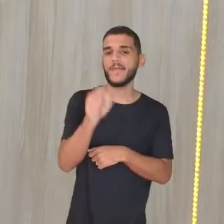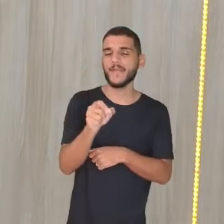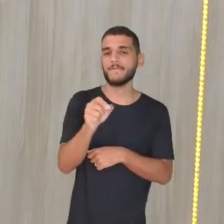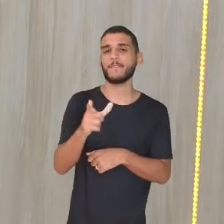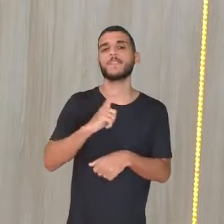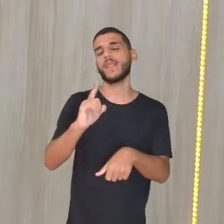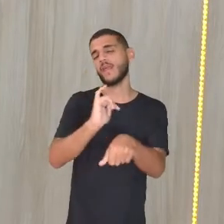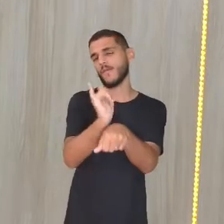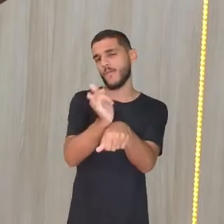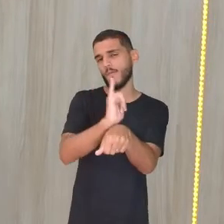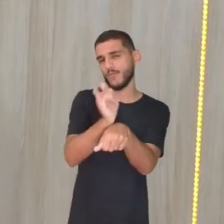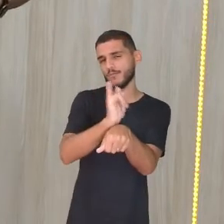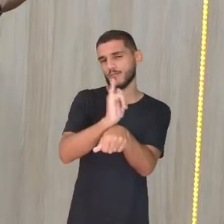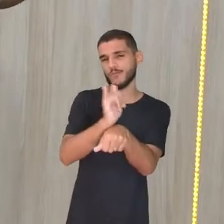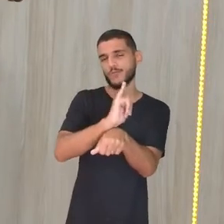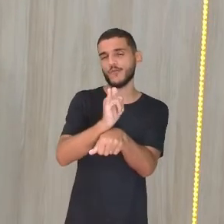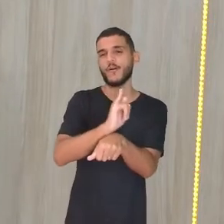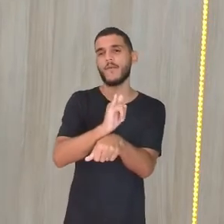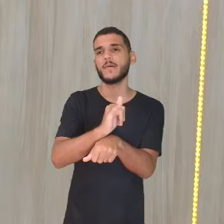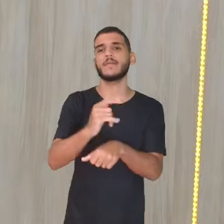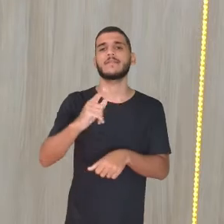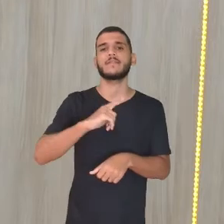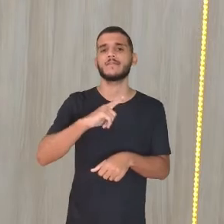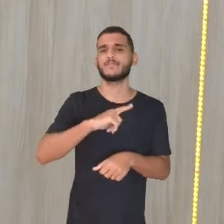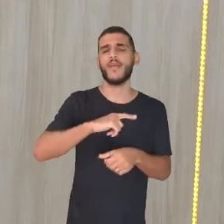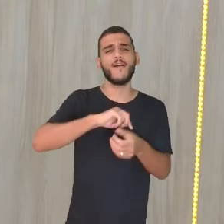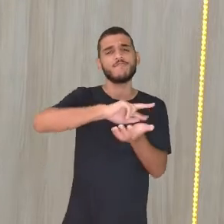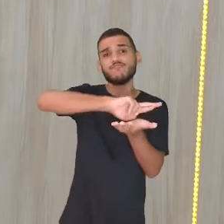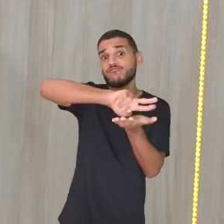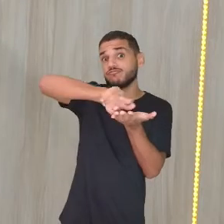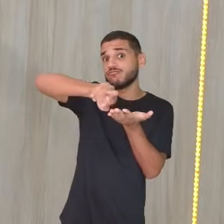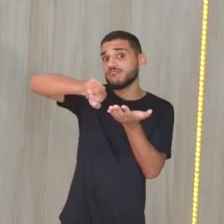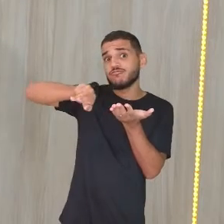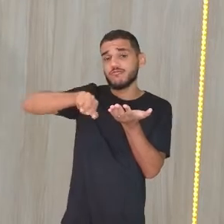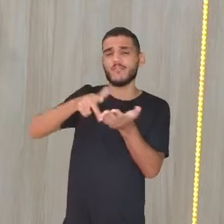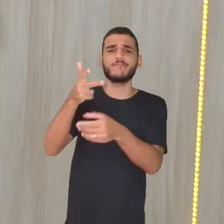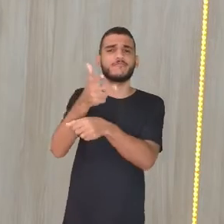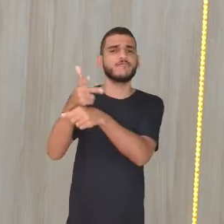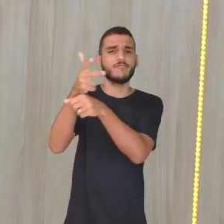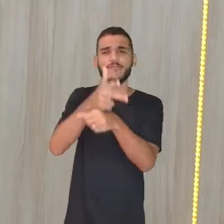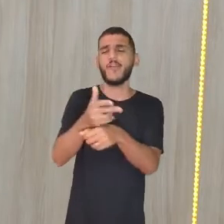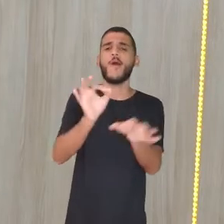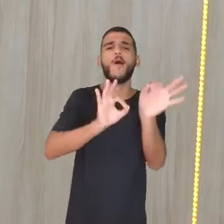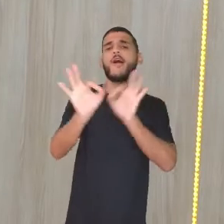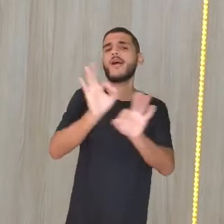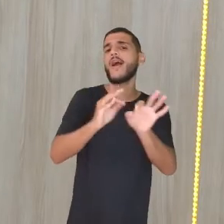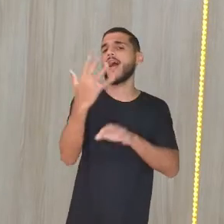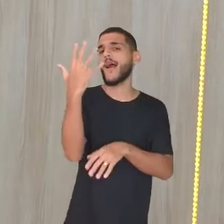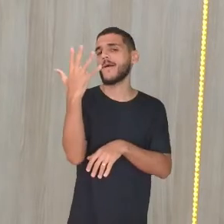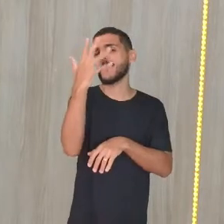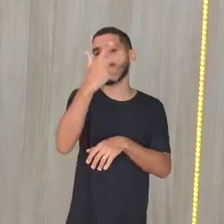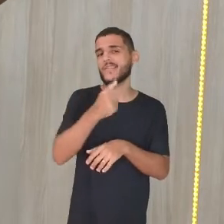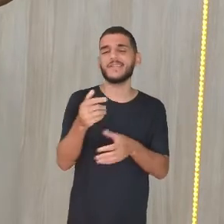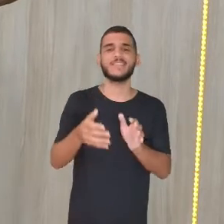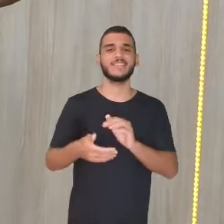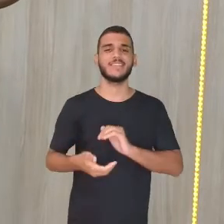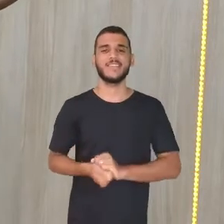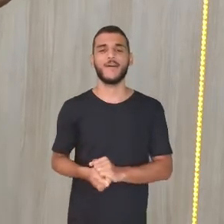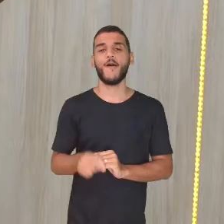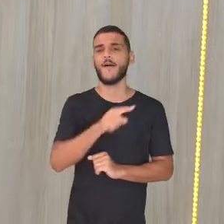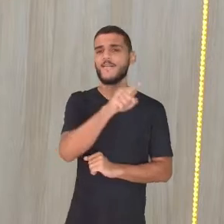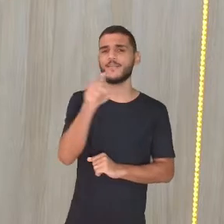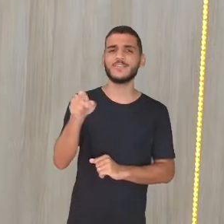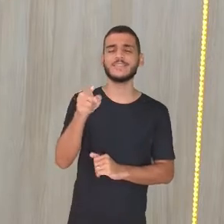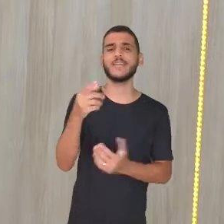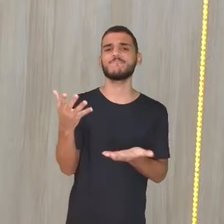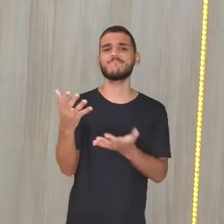canal no YouTube. Lá tem uma playlist, pessoal, toda organizada, bonitinho, direitinho, para